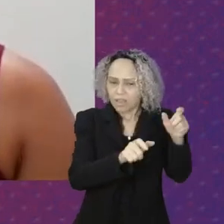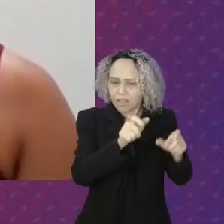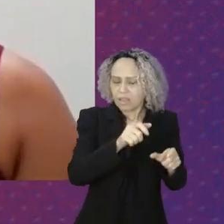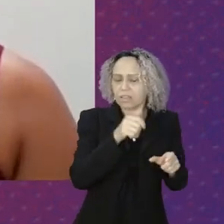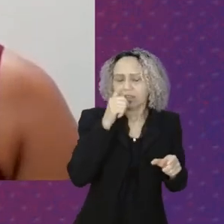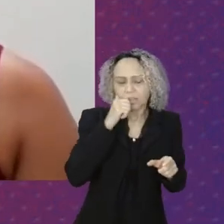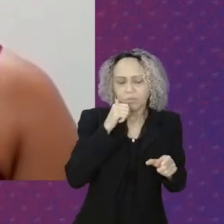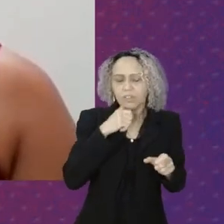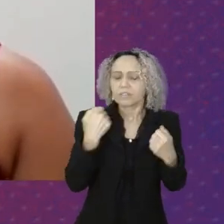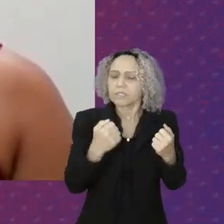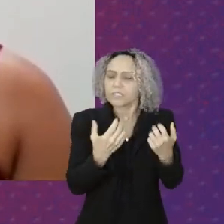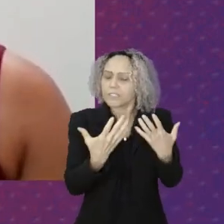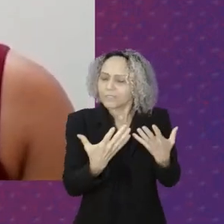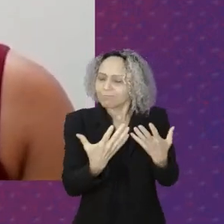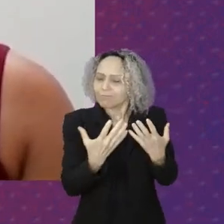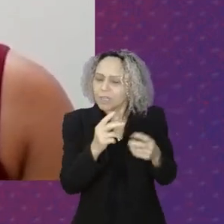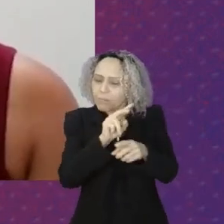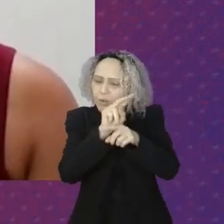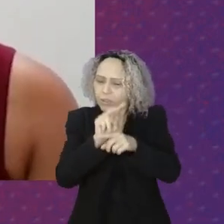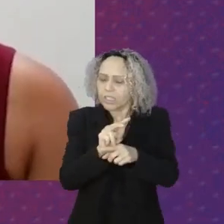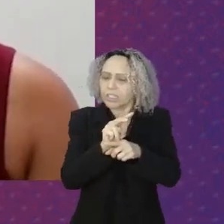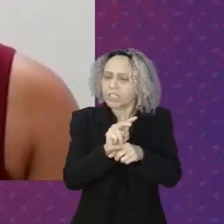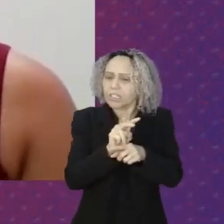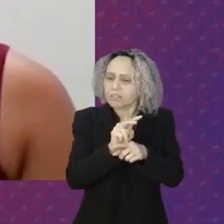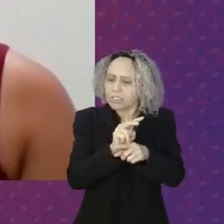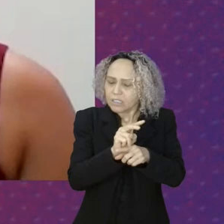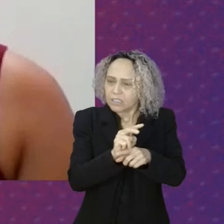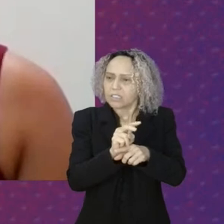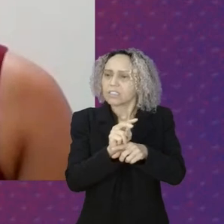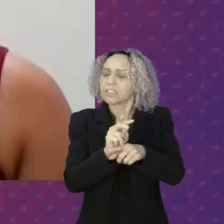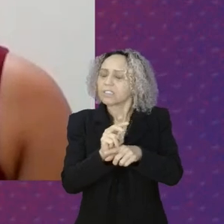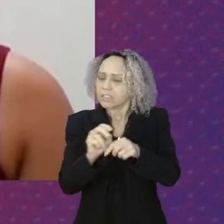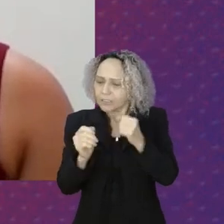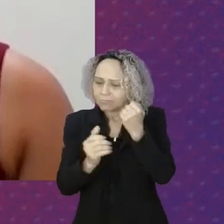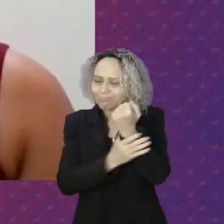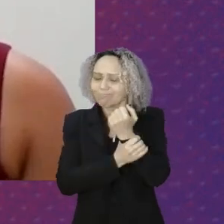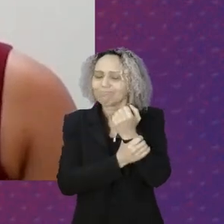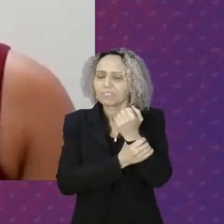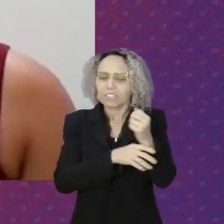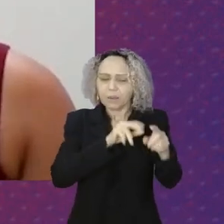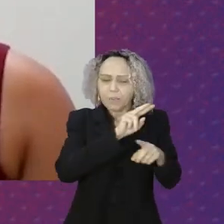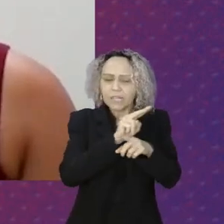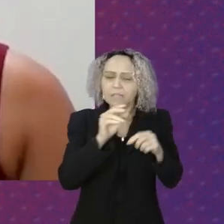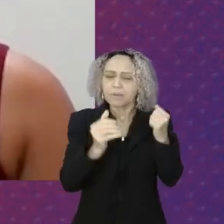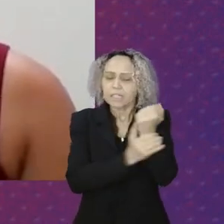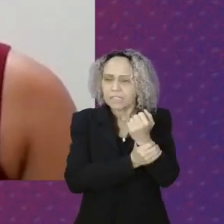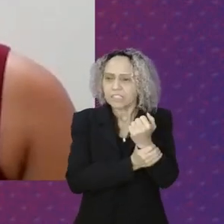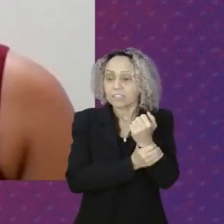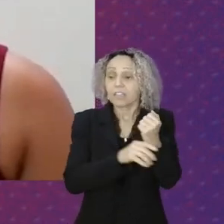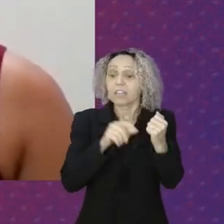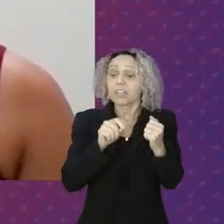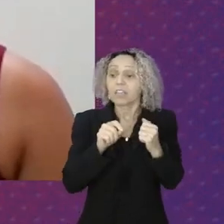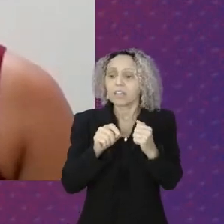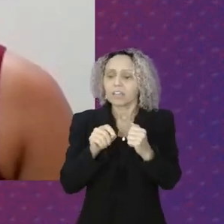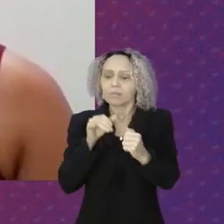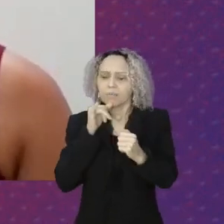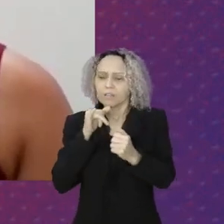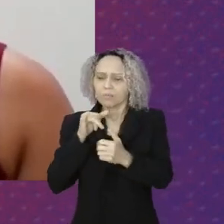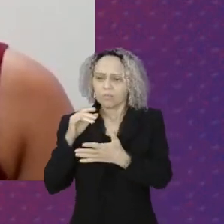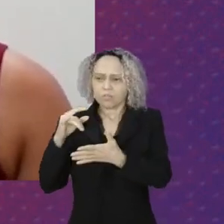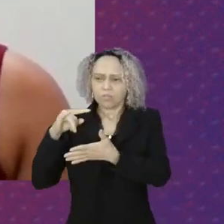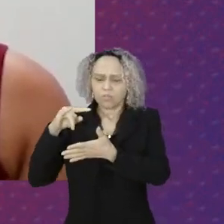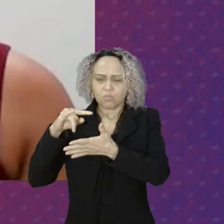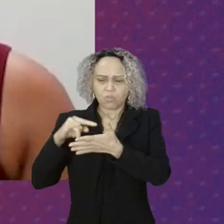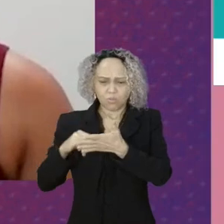precisam ter o acolhimento e o acompanhamento dos agentes de segurança para garantir que essas medidas protetivas elas